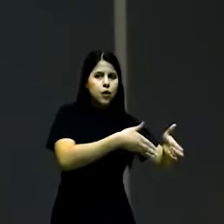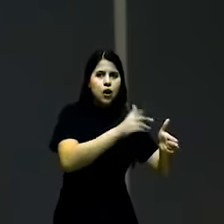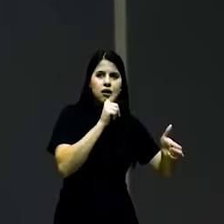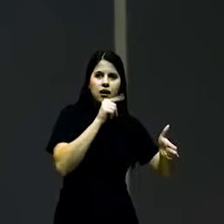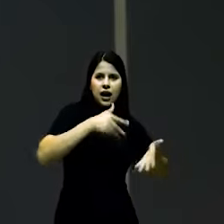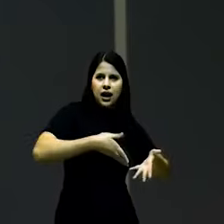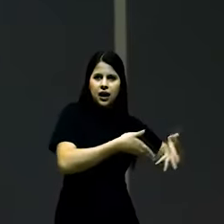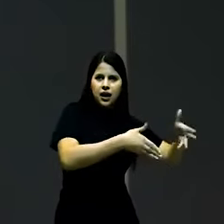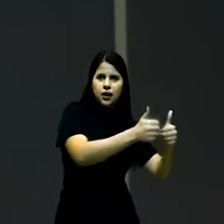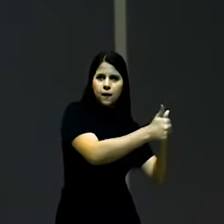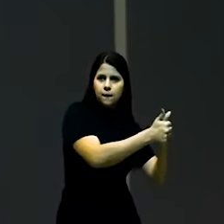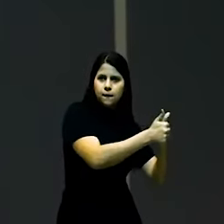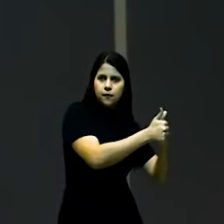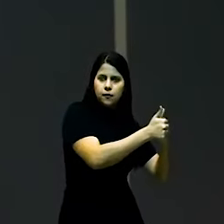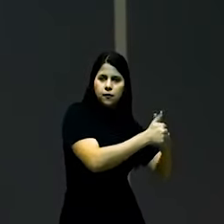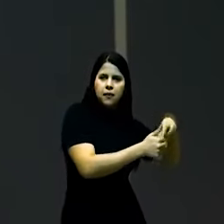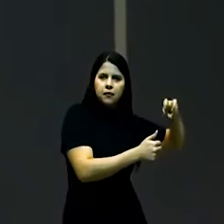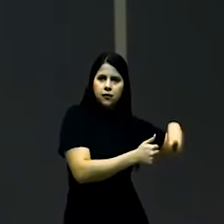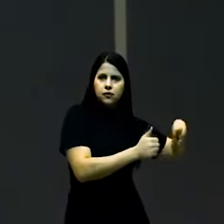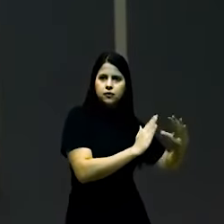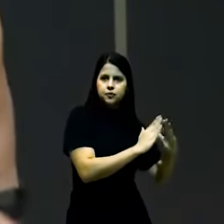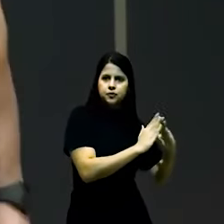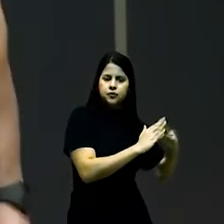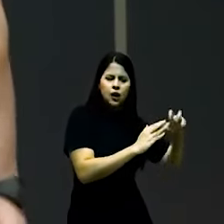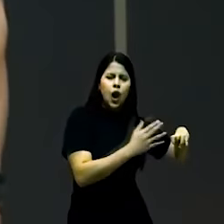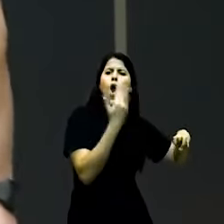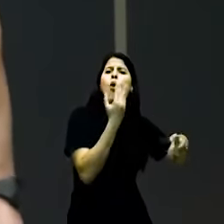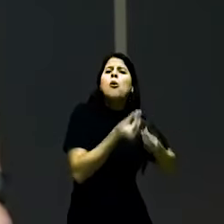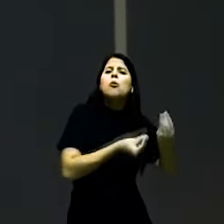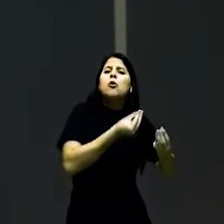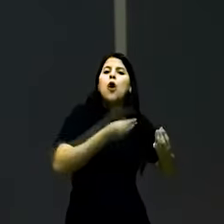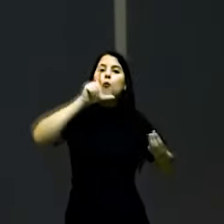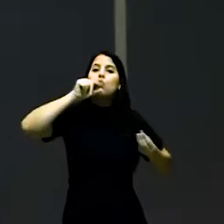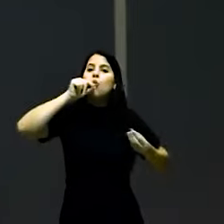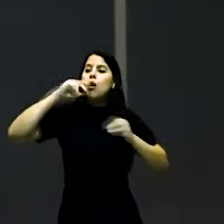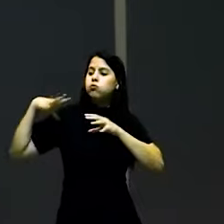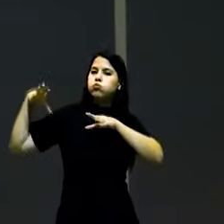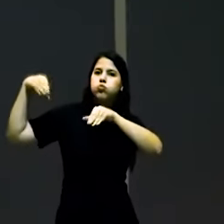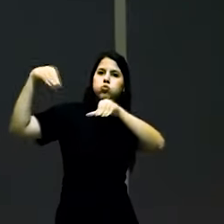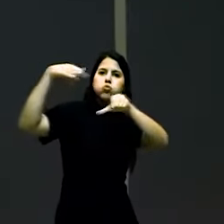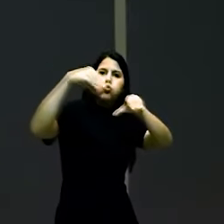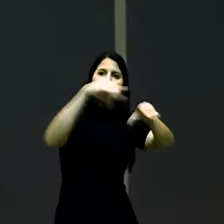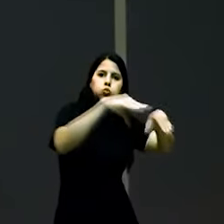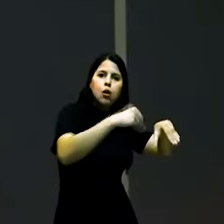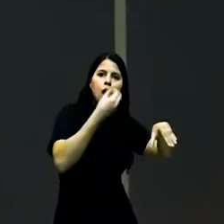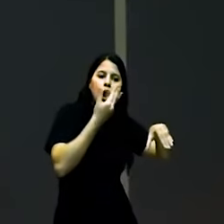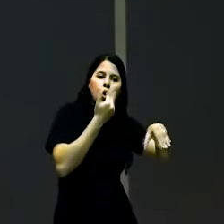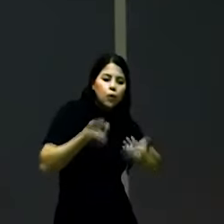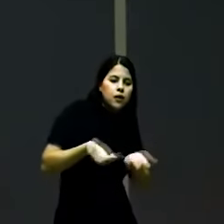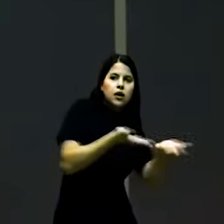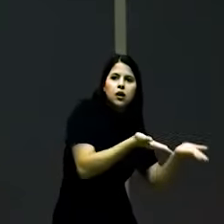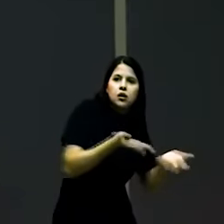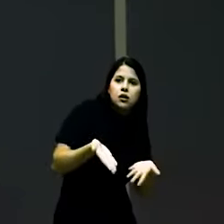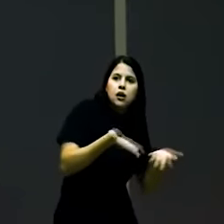ser alimentado por corvos. Como? É, fica tranquilo. Elias, fica tranquilo, eu vou levar alimento para você